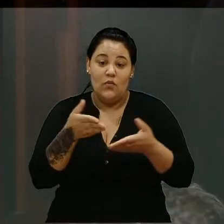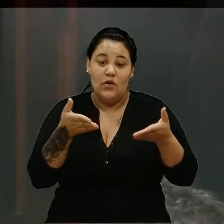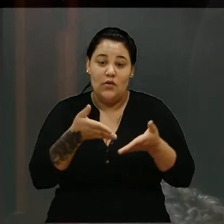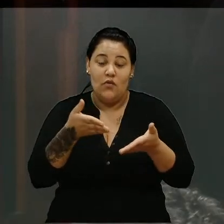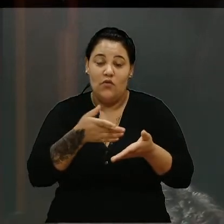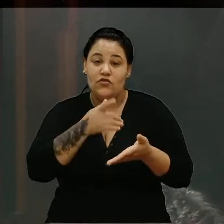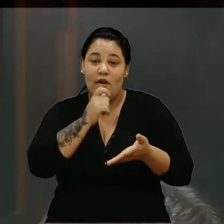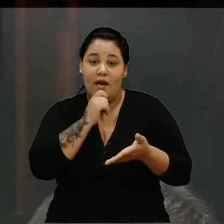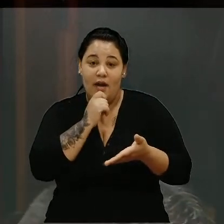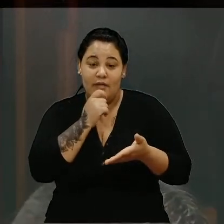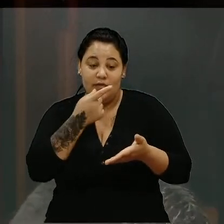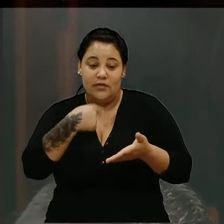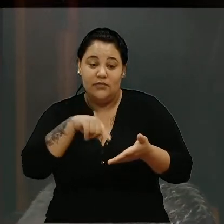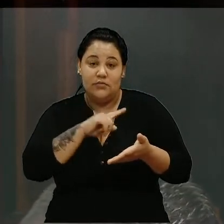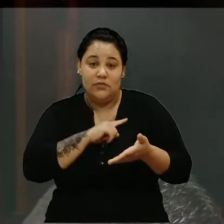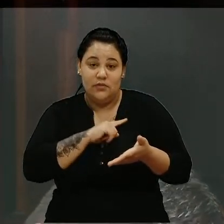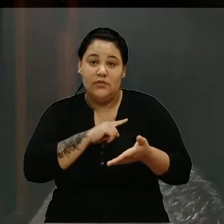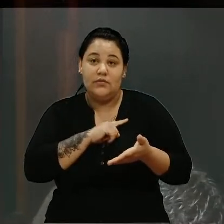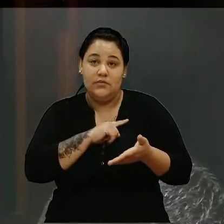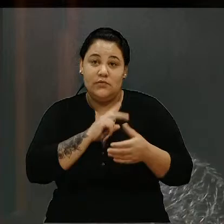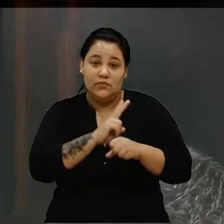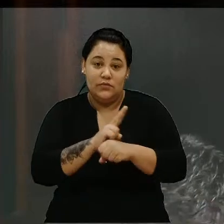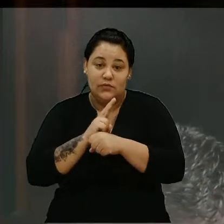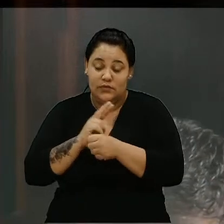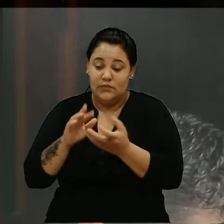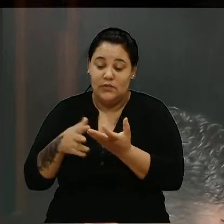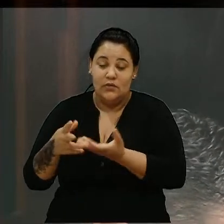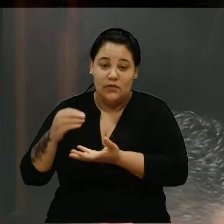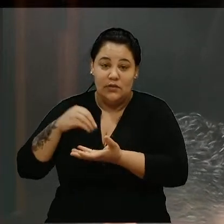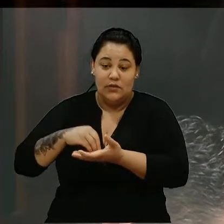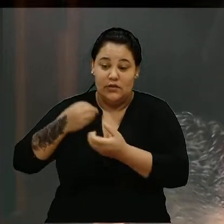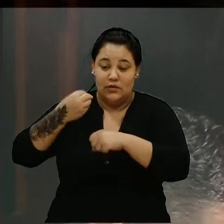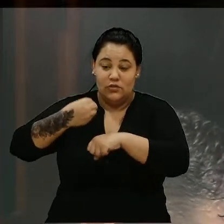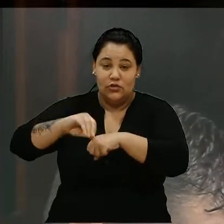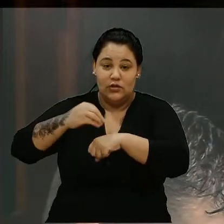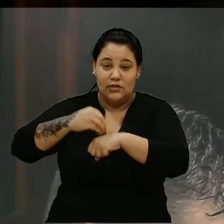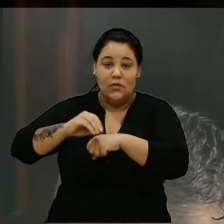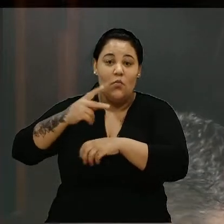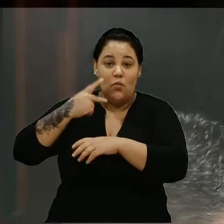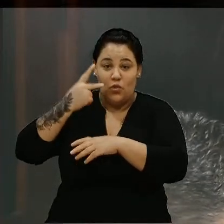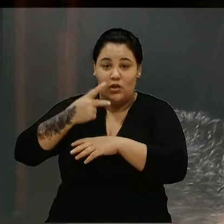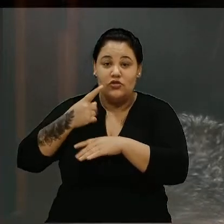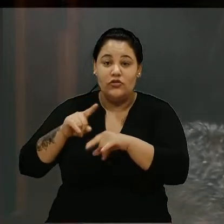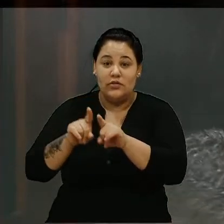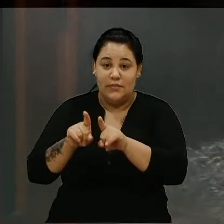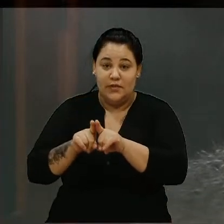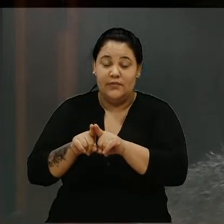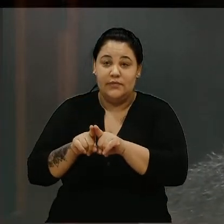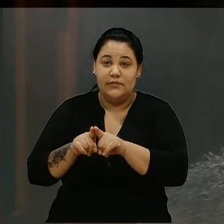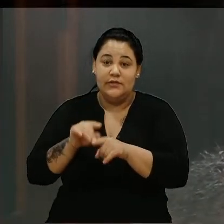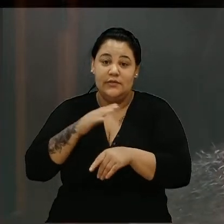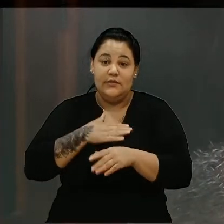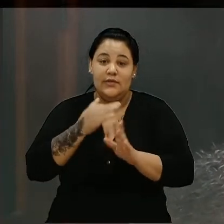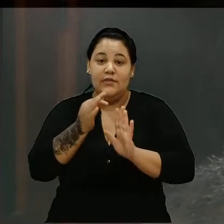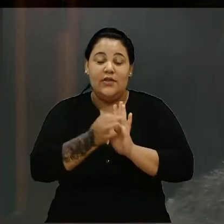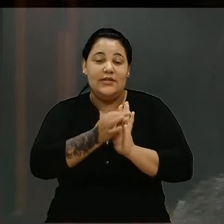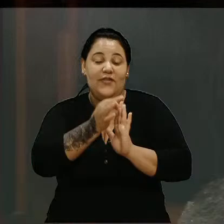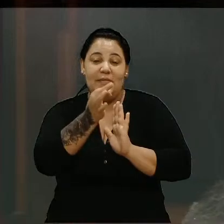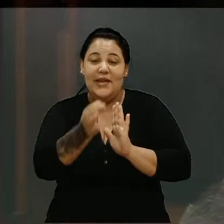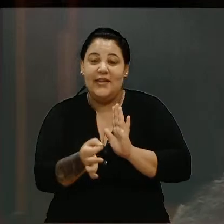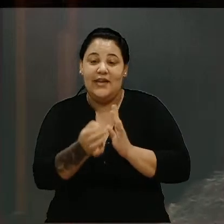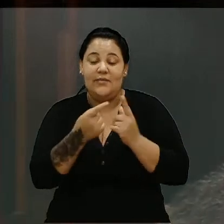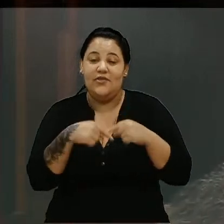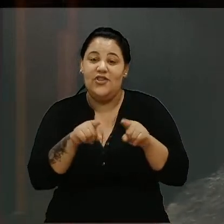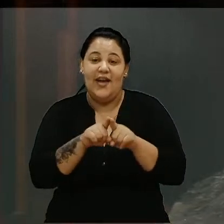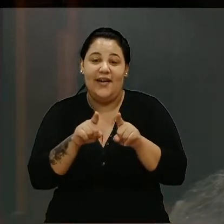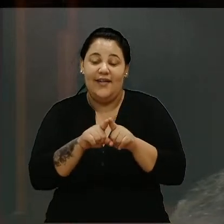nós preservamos na Codeca a indicação política, que, no meu ponto de vista, é algo que acaba ficando frágil no processo interno